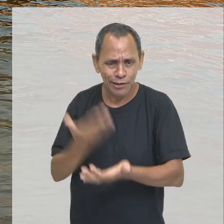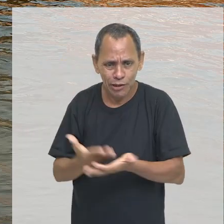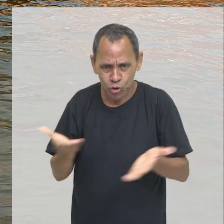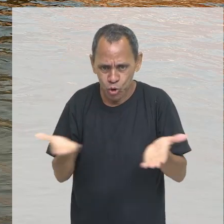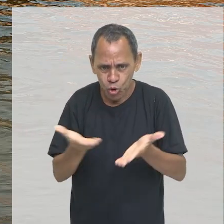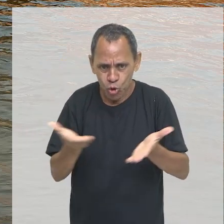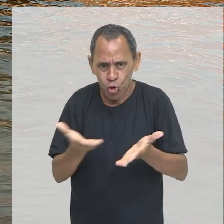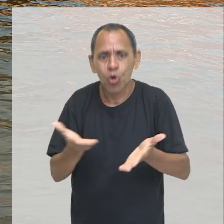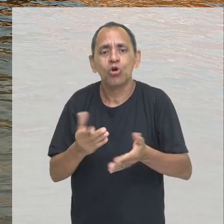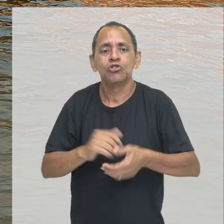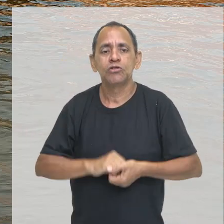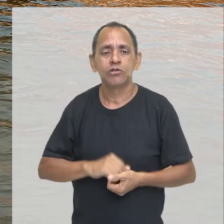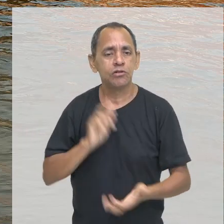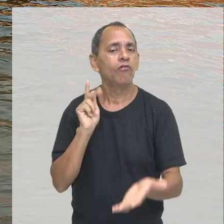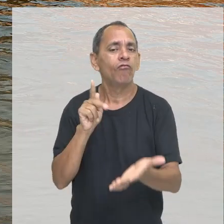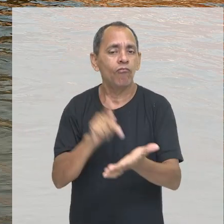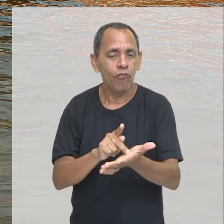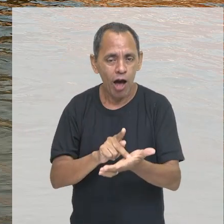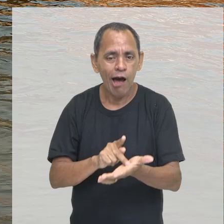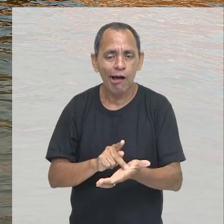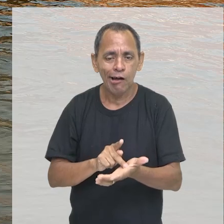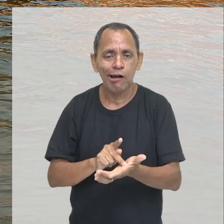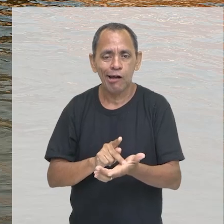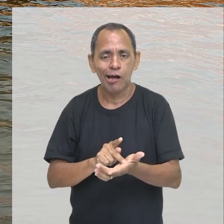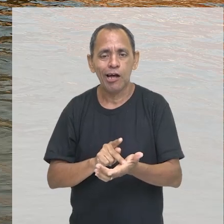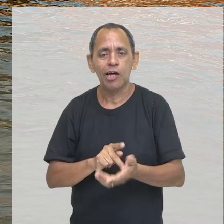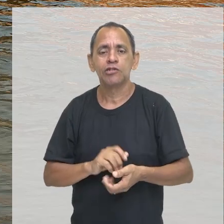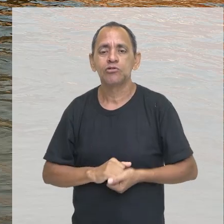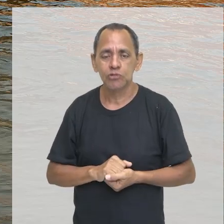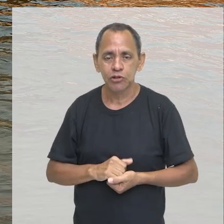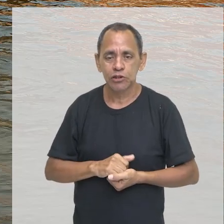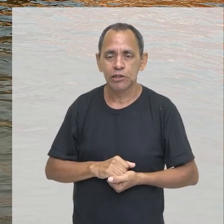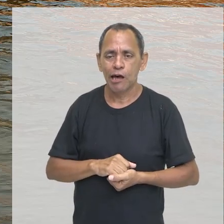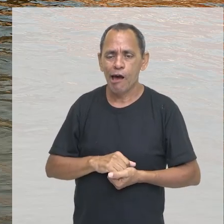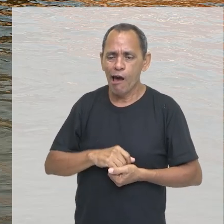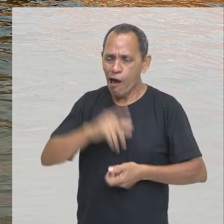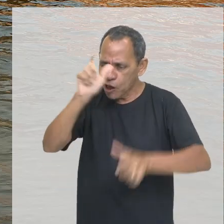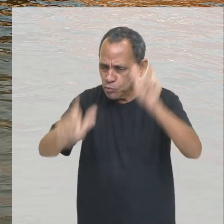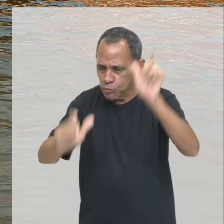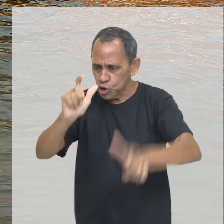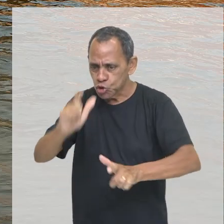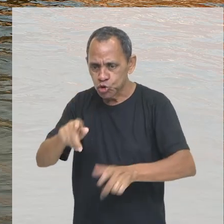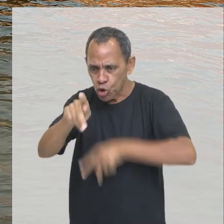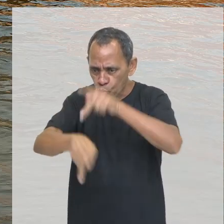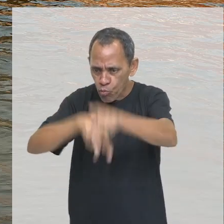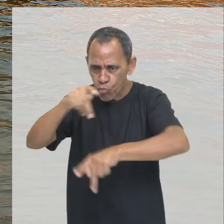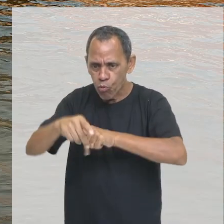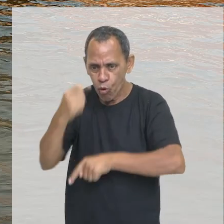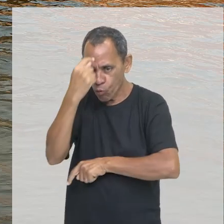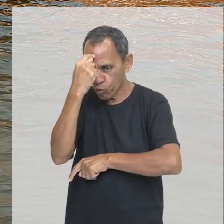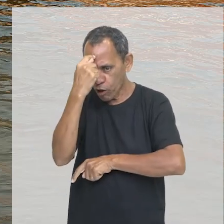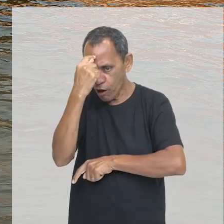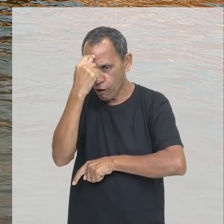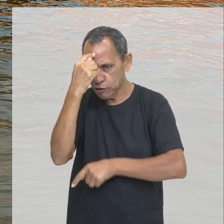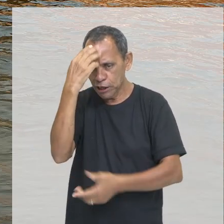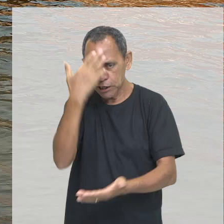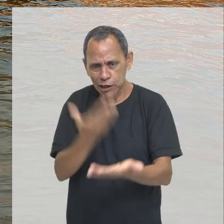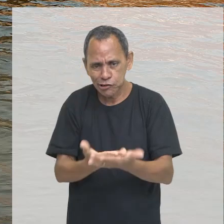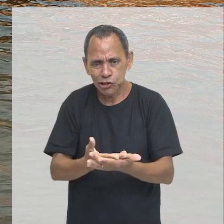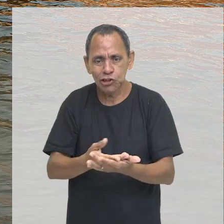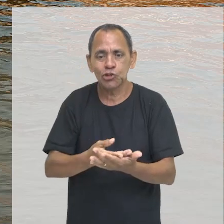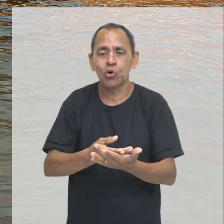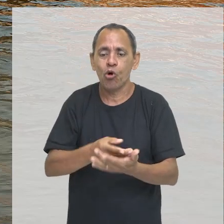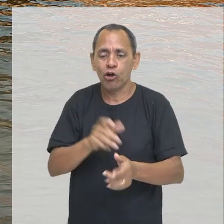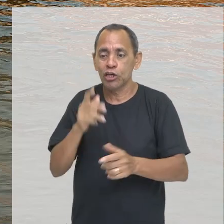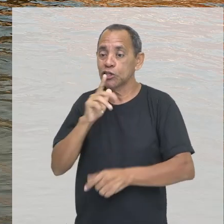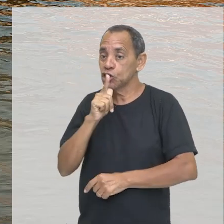rio extremamente sagrado para o povo, né, da Índia, da civilização, né,